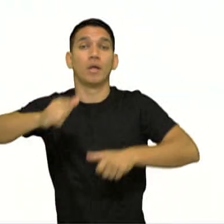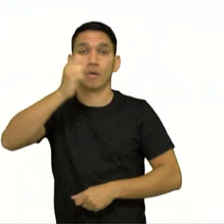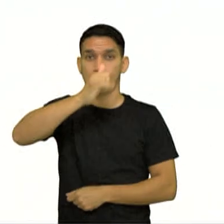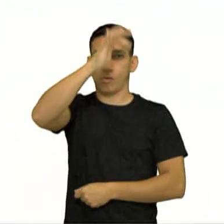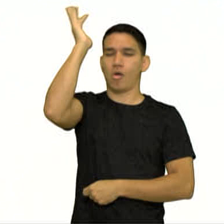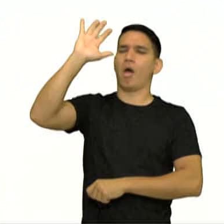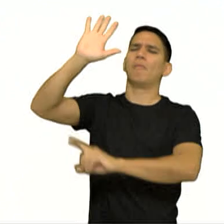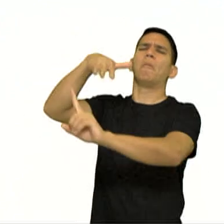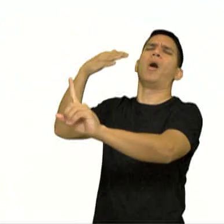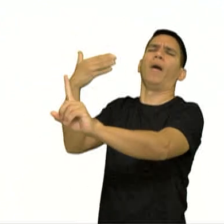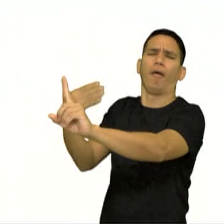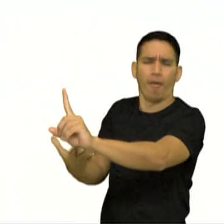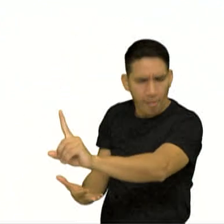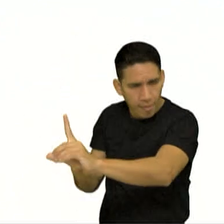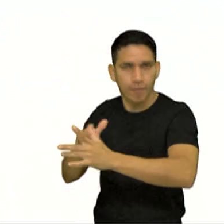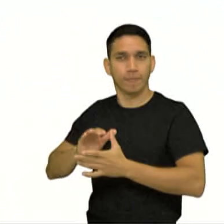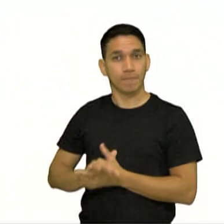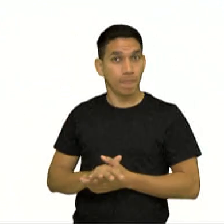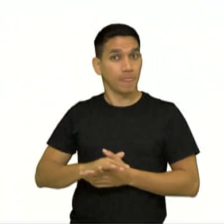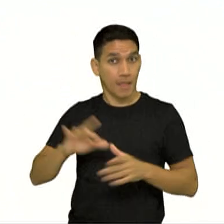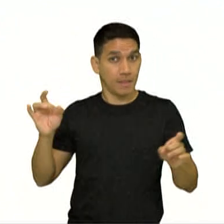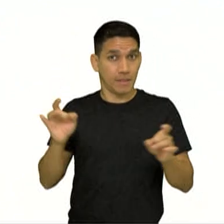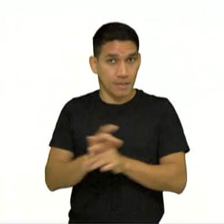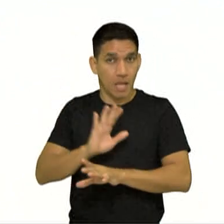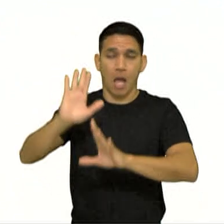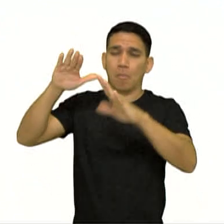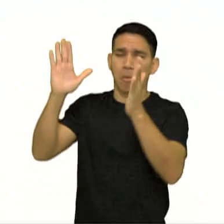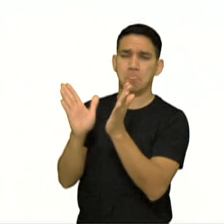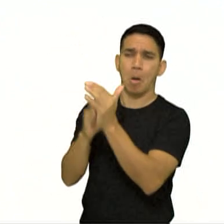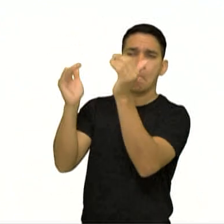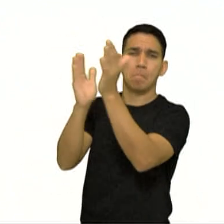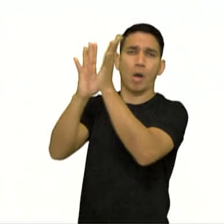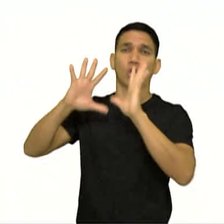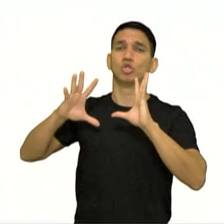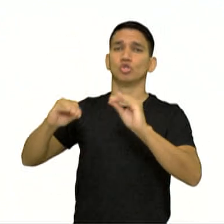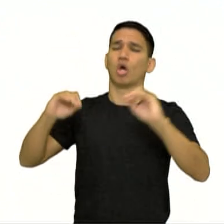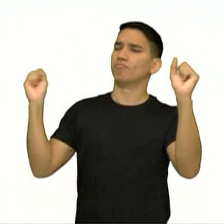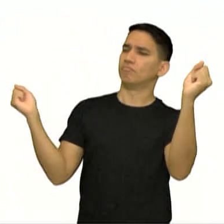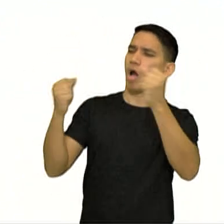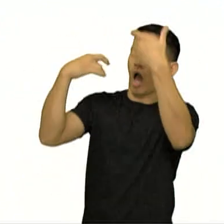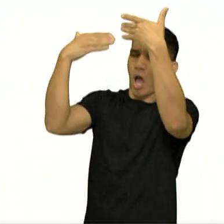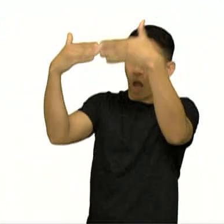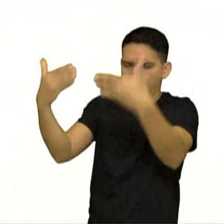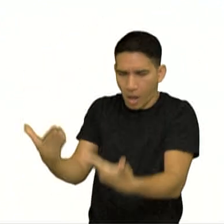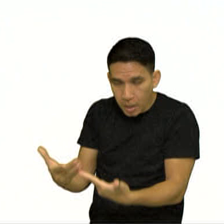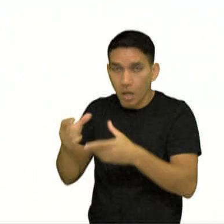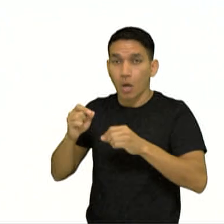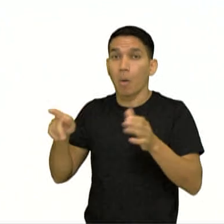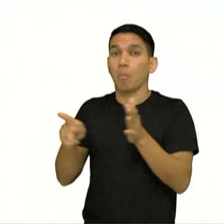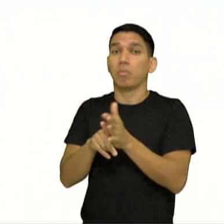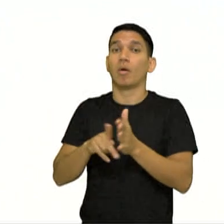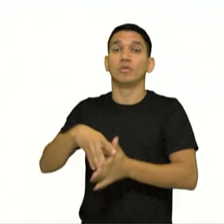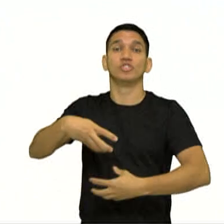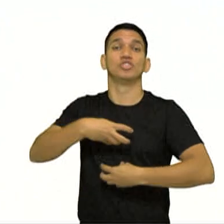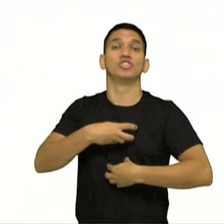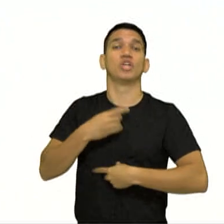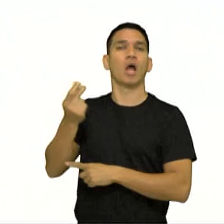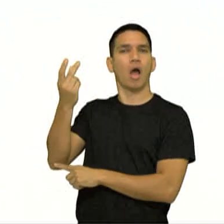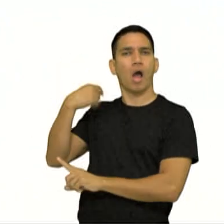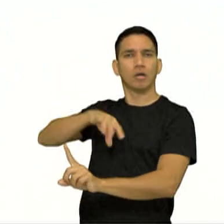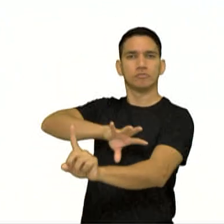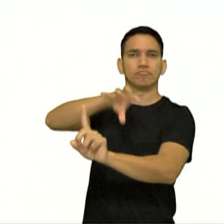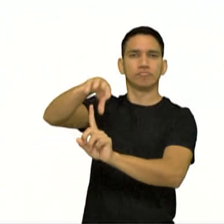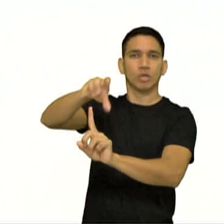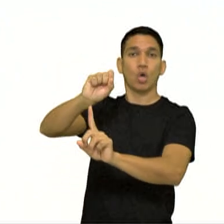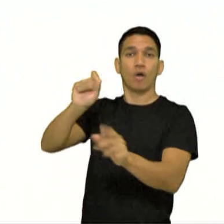o aclamou. E depois deste louvor foi adorado pelos apostólicos à maneira dos antigos príncipes, e